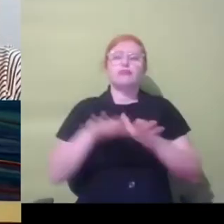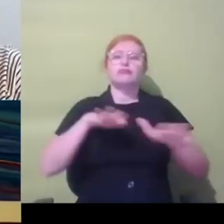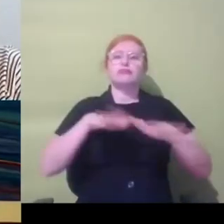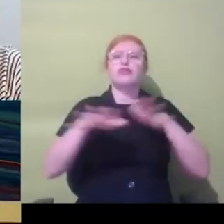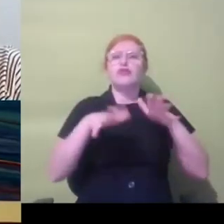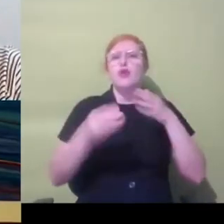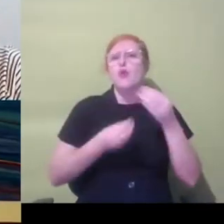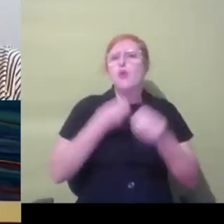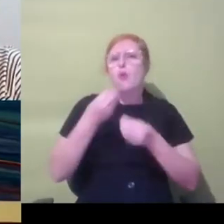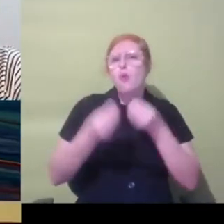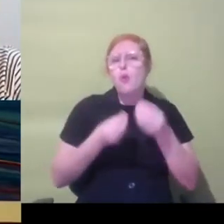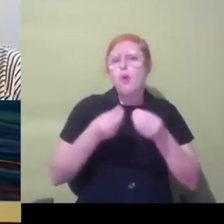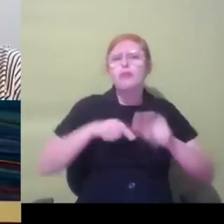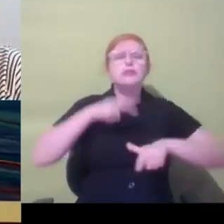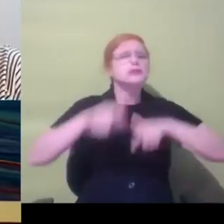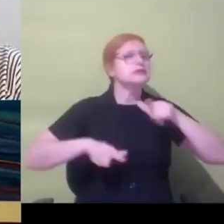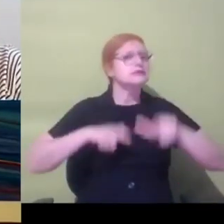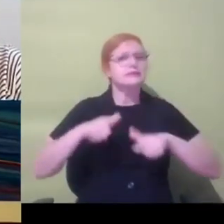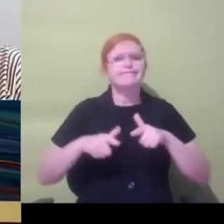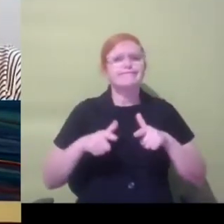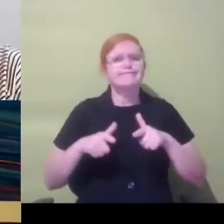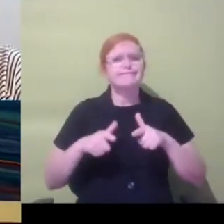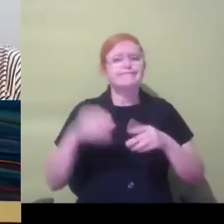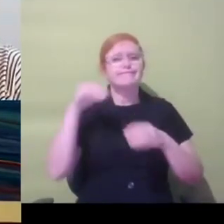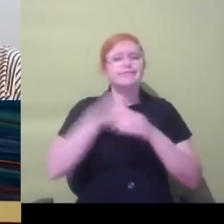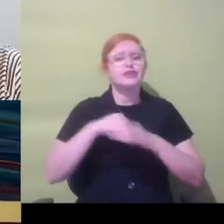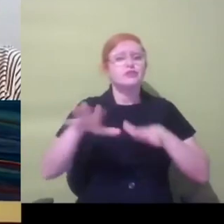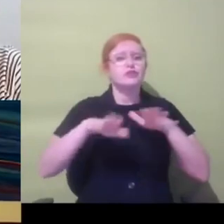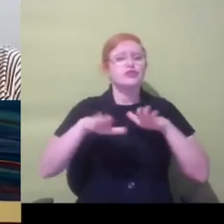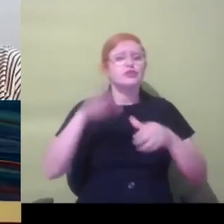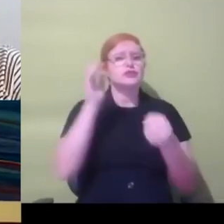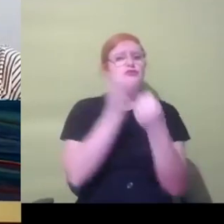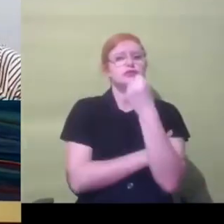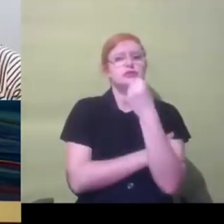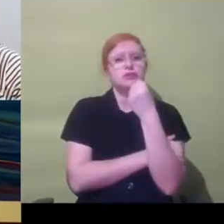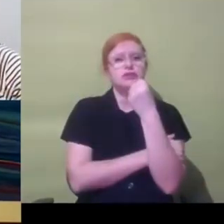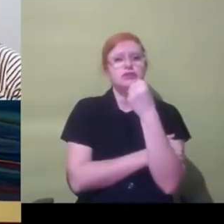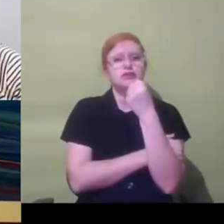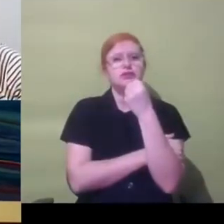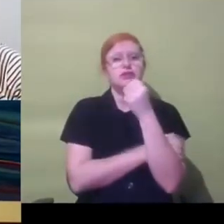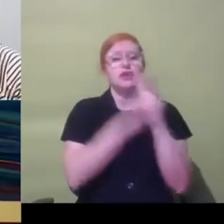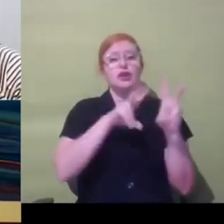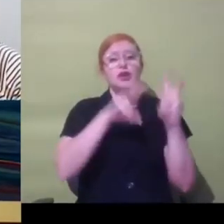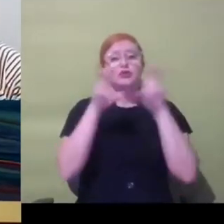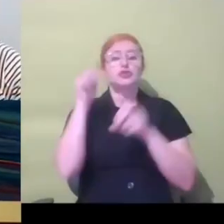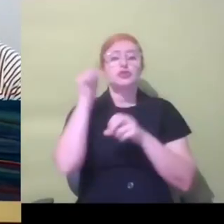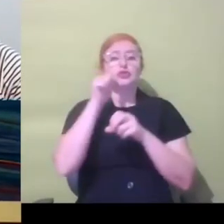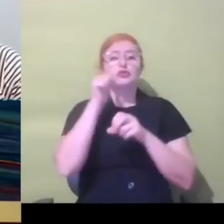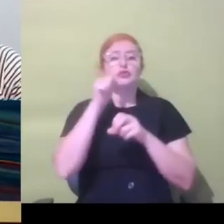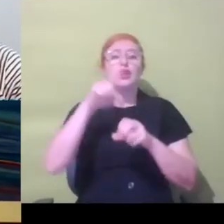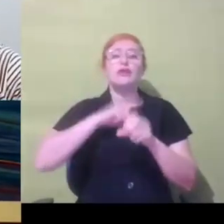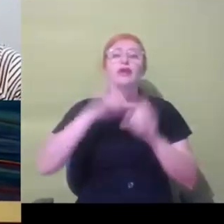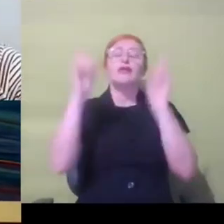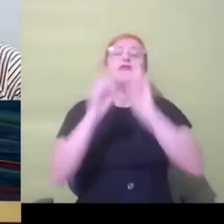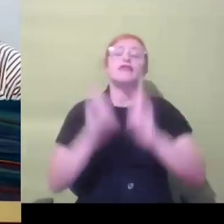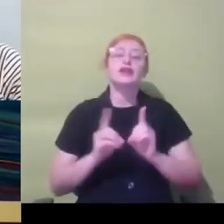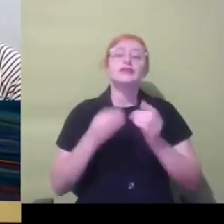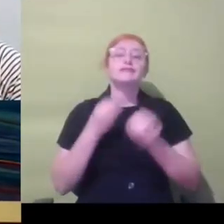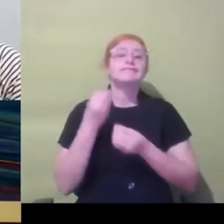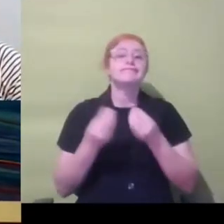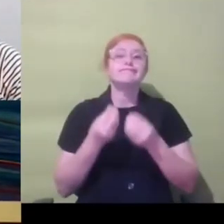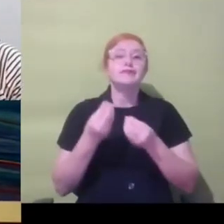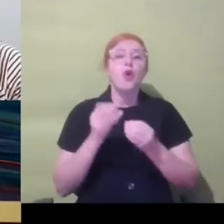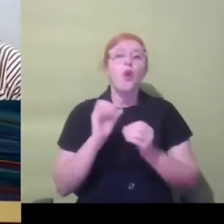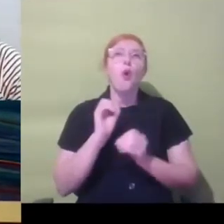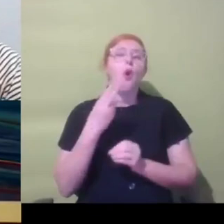Então, como é que a gente lida dentro do movimento feminista com a pauta das mulheres com deficiência, ou com a